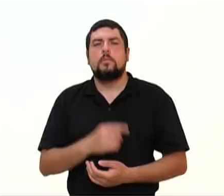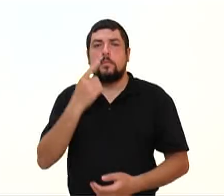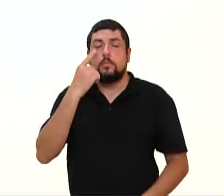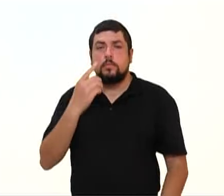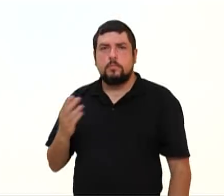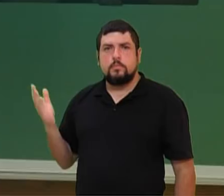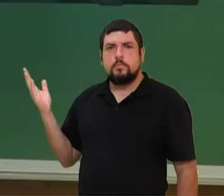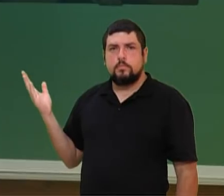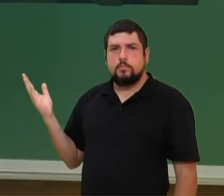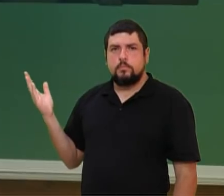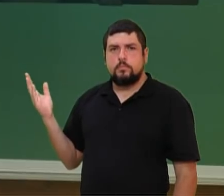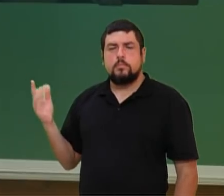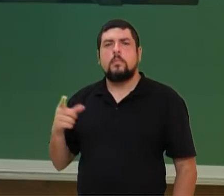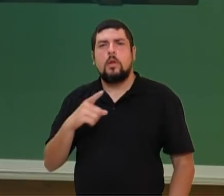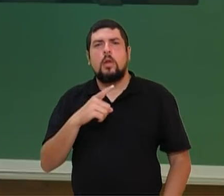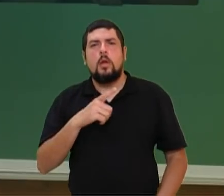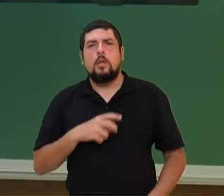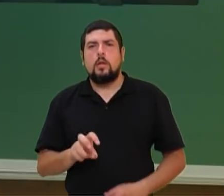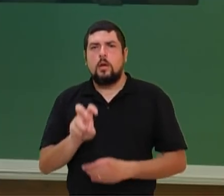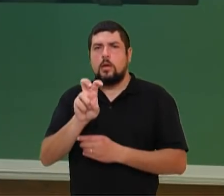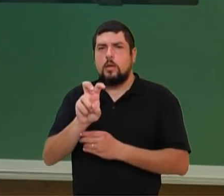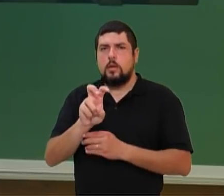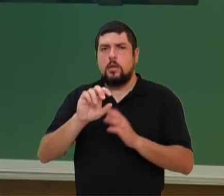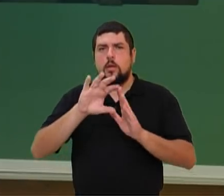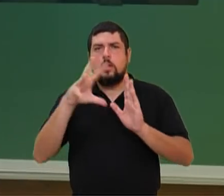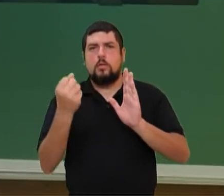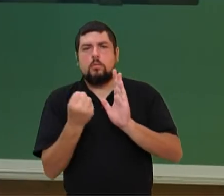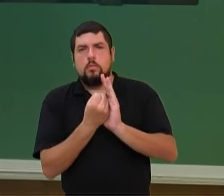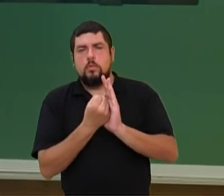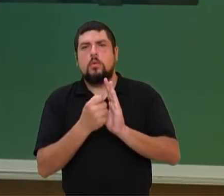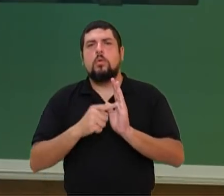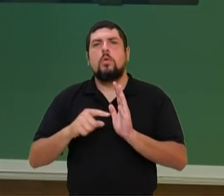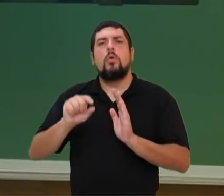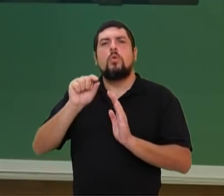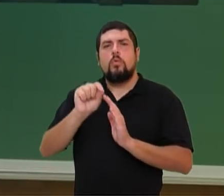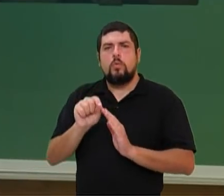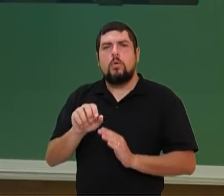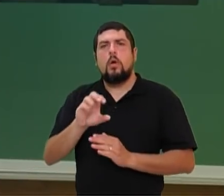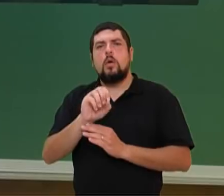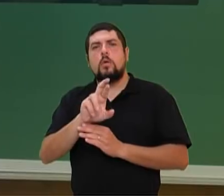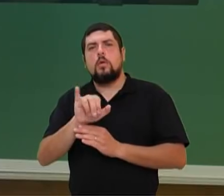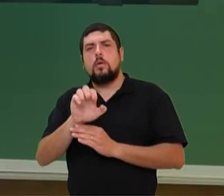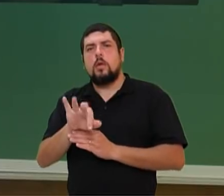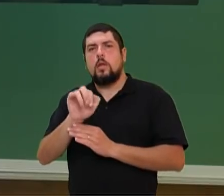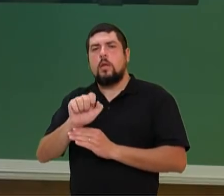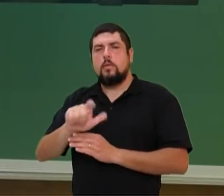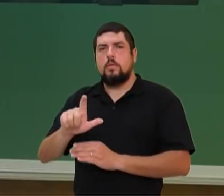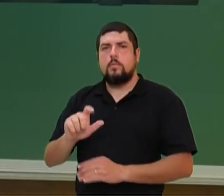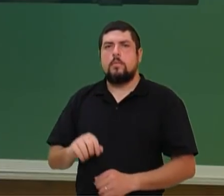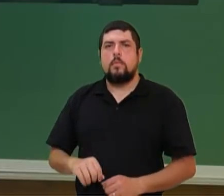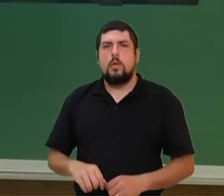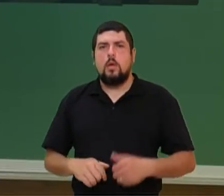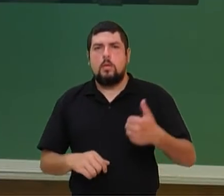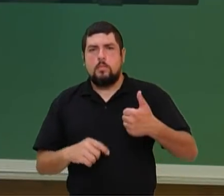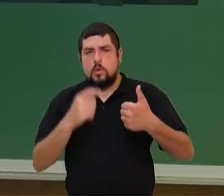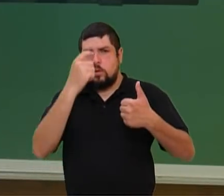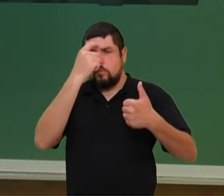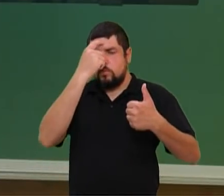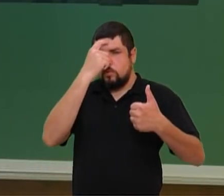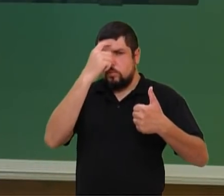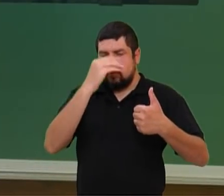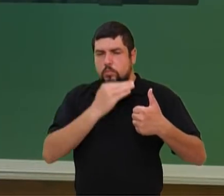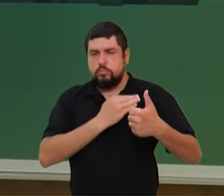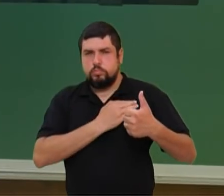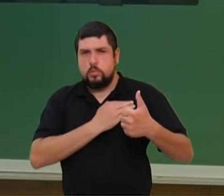temos, os 5 símbolos das religiões de matriz oriental. A primeira do hinduísmo, a segunda do